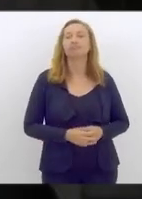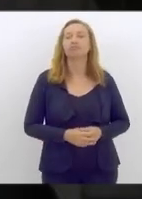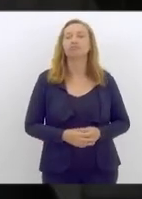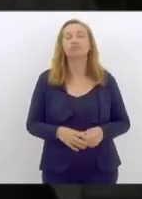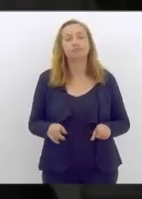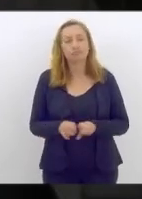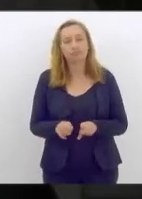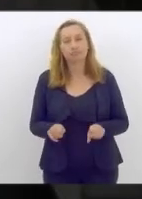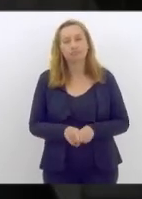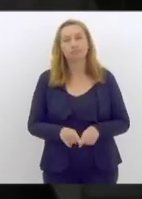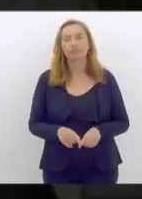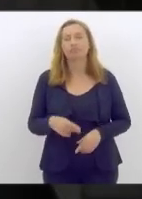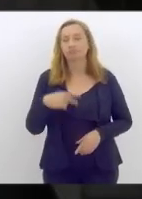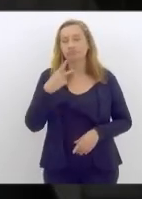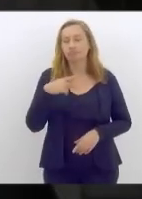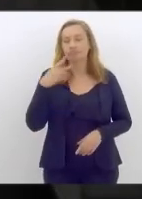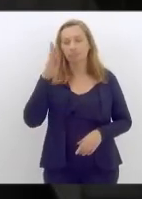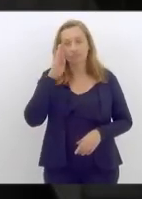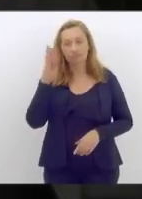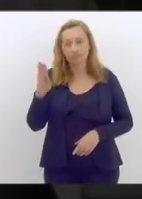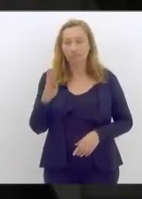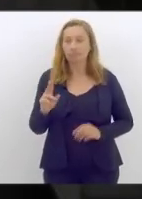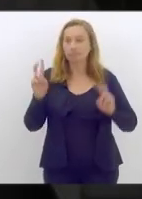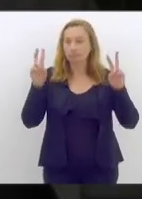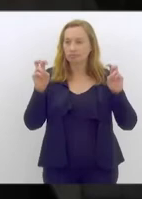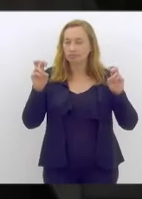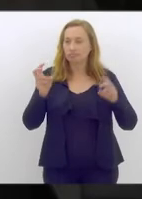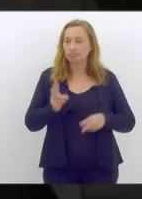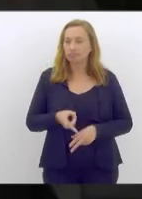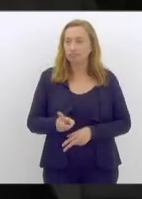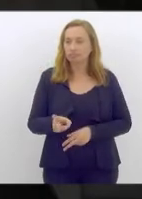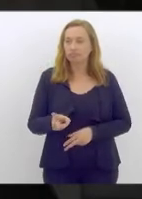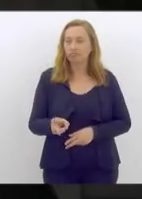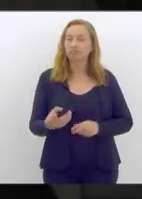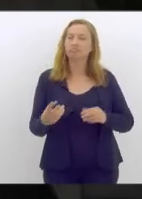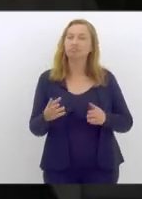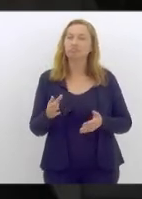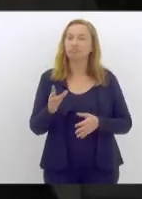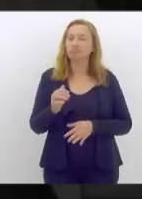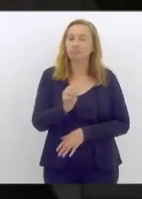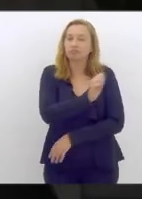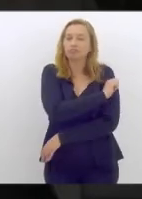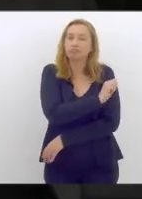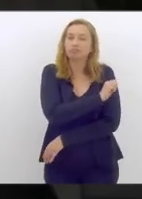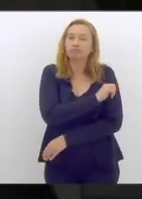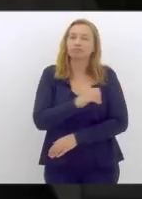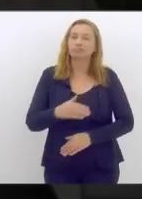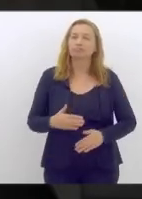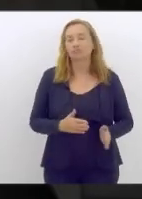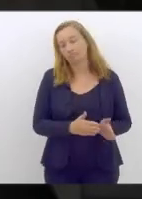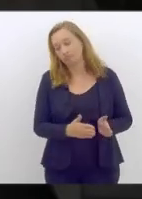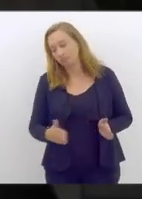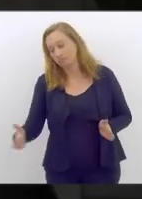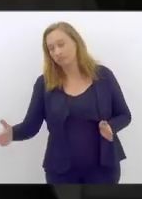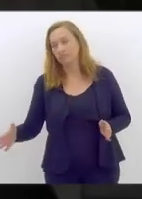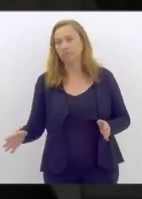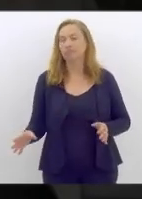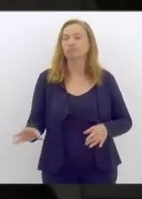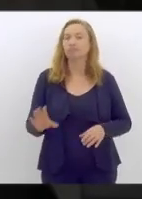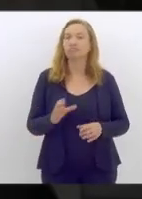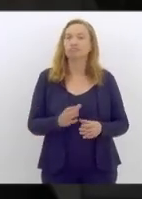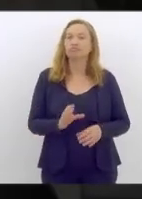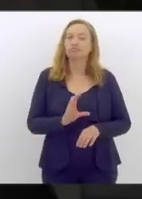destacar especialmente a questão da permanência do Estudante ao longo do seu curso de graduação cada vez mais